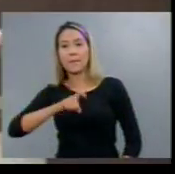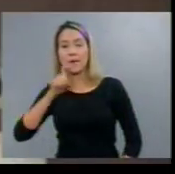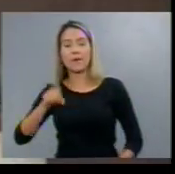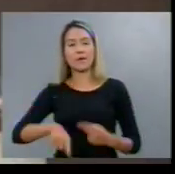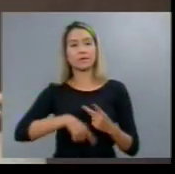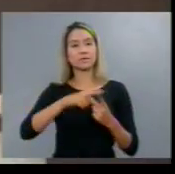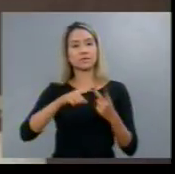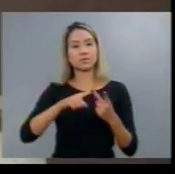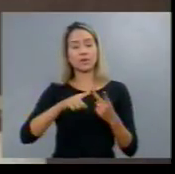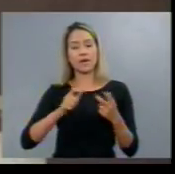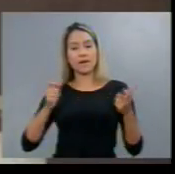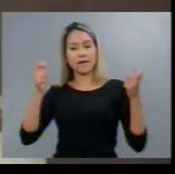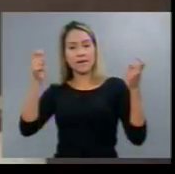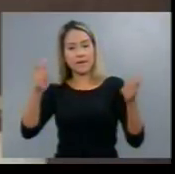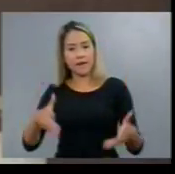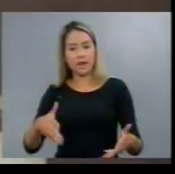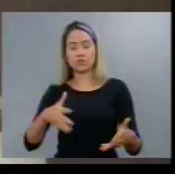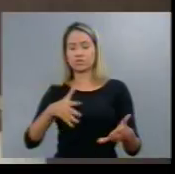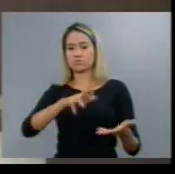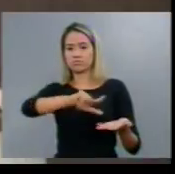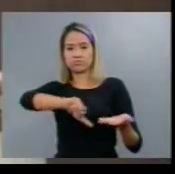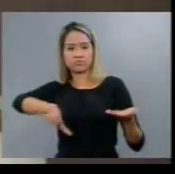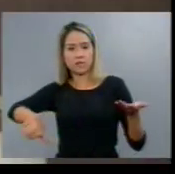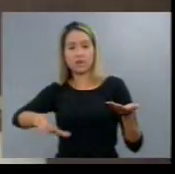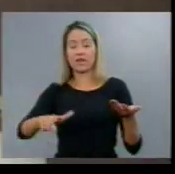Hoje temos R$ 1 trilhão